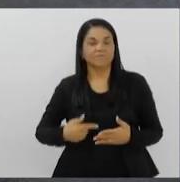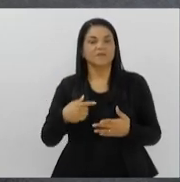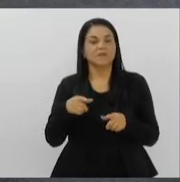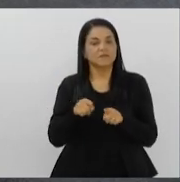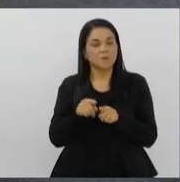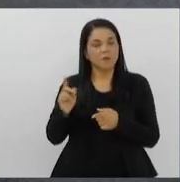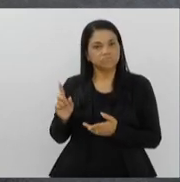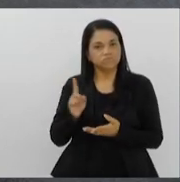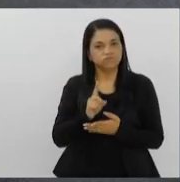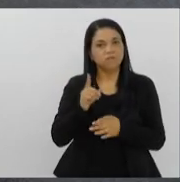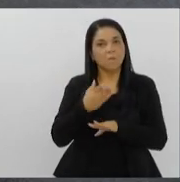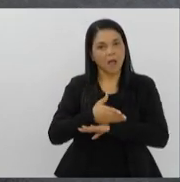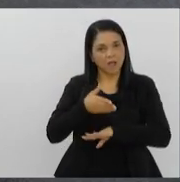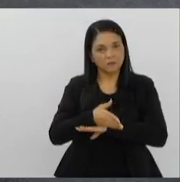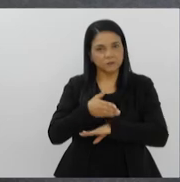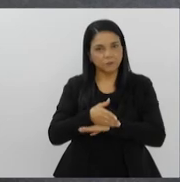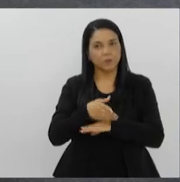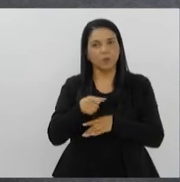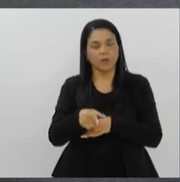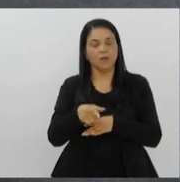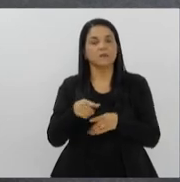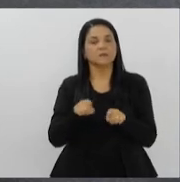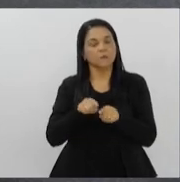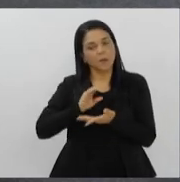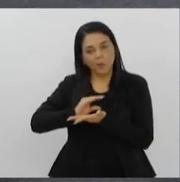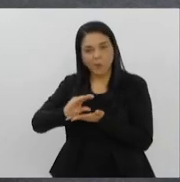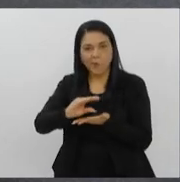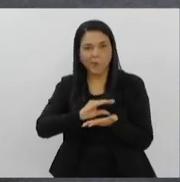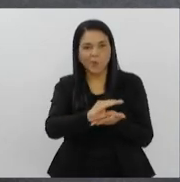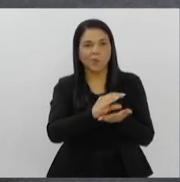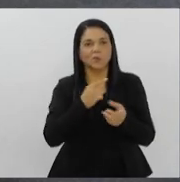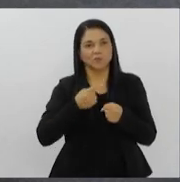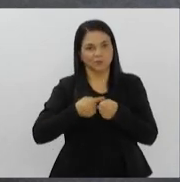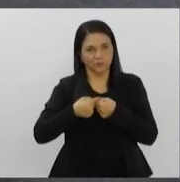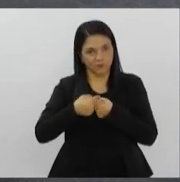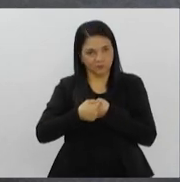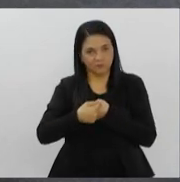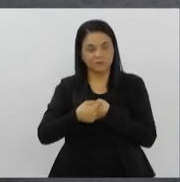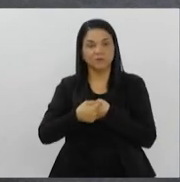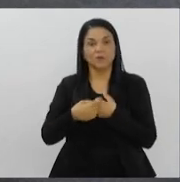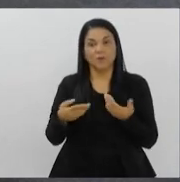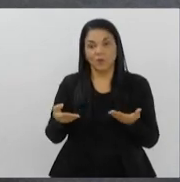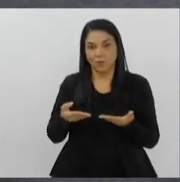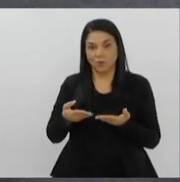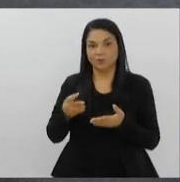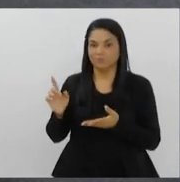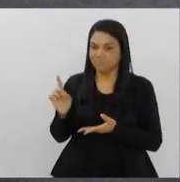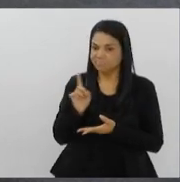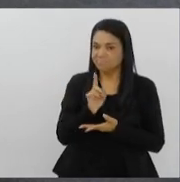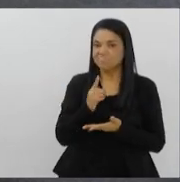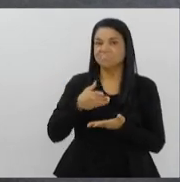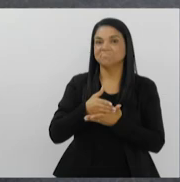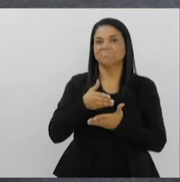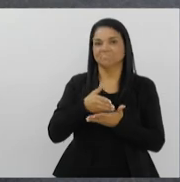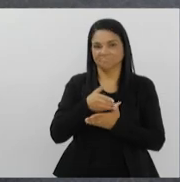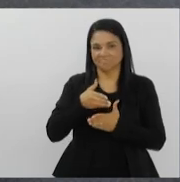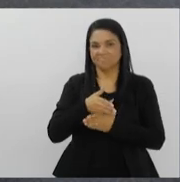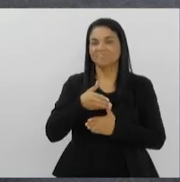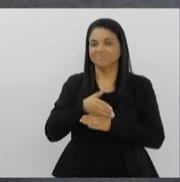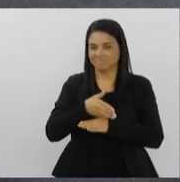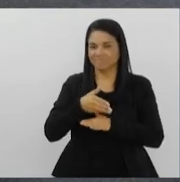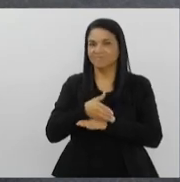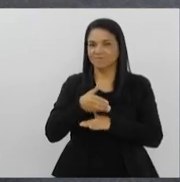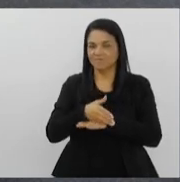de todos os outros recursos que tem enviado ao nosso município, também esteve hoje presente, porque é um